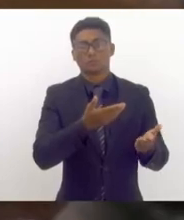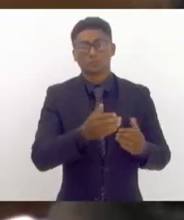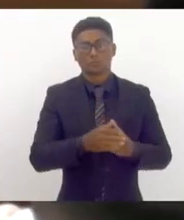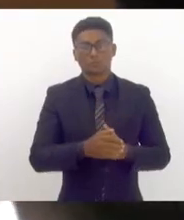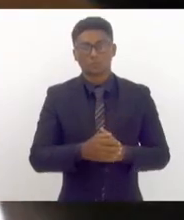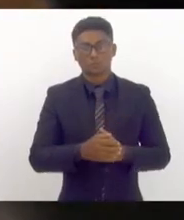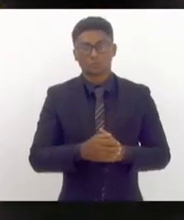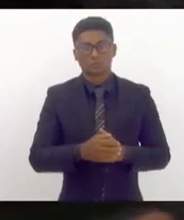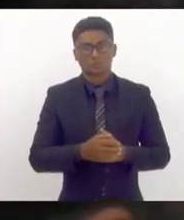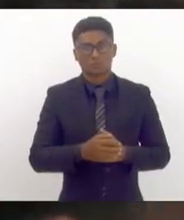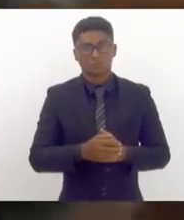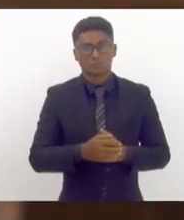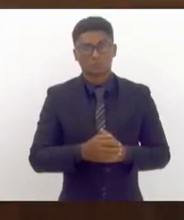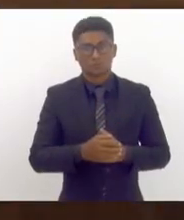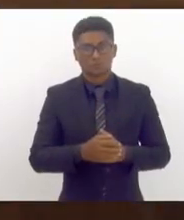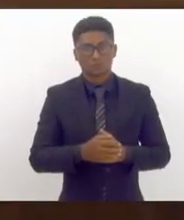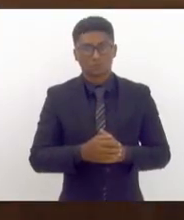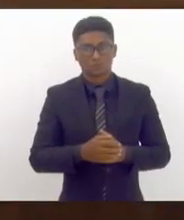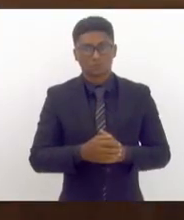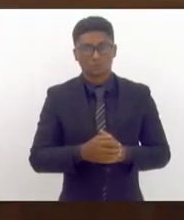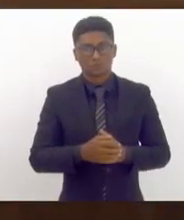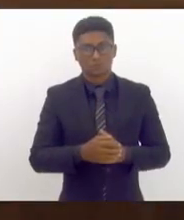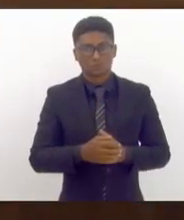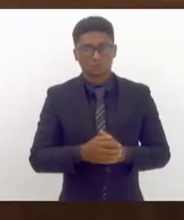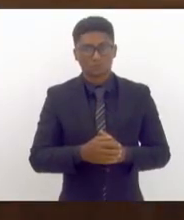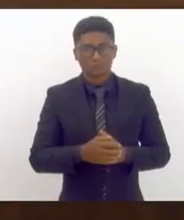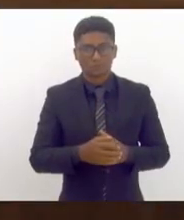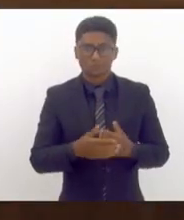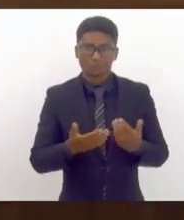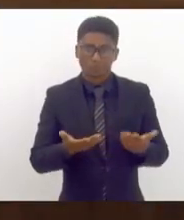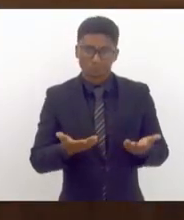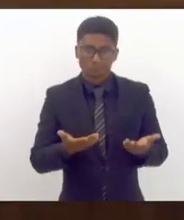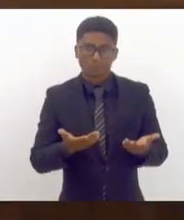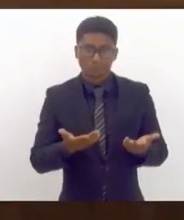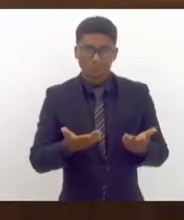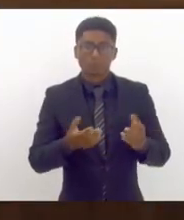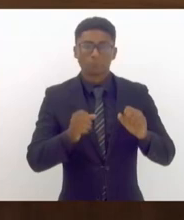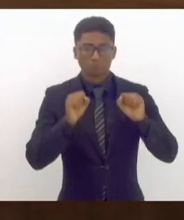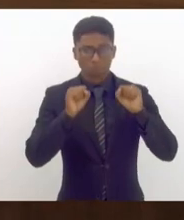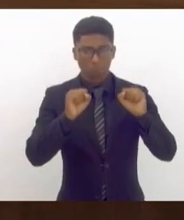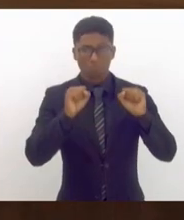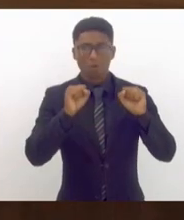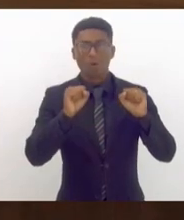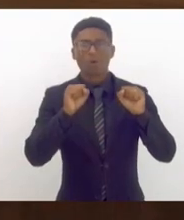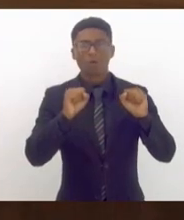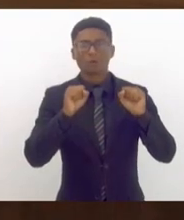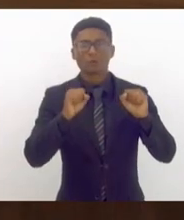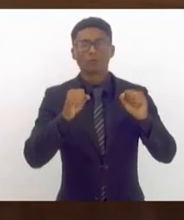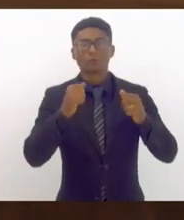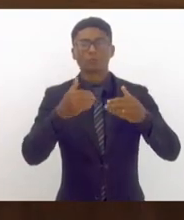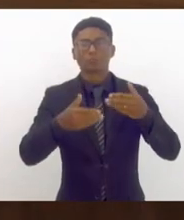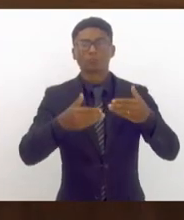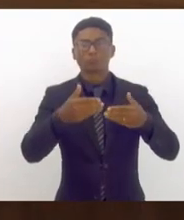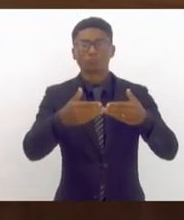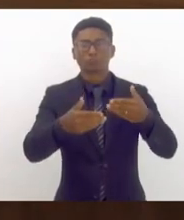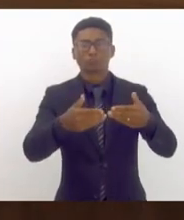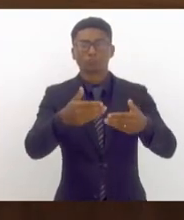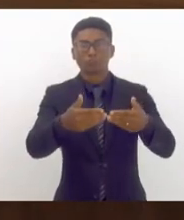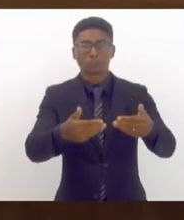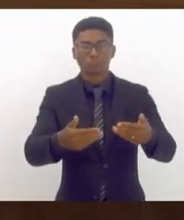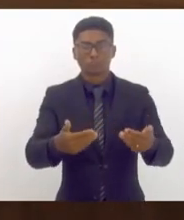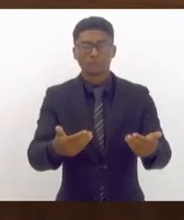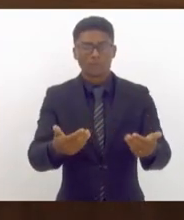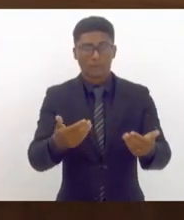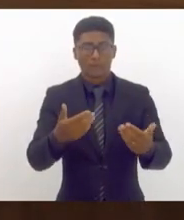um simples, né, na linguagem do dia a dia, mas que pode causar efeitos colaterais